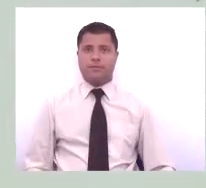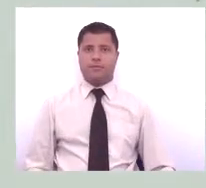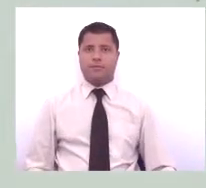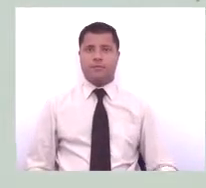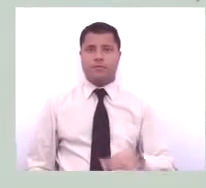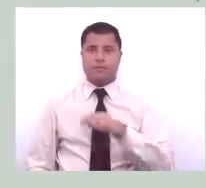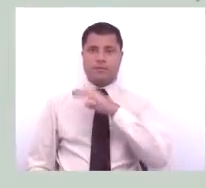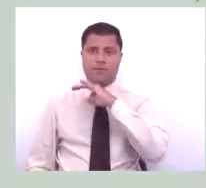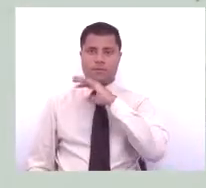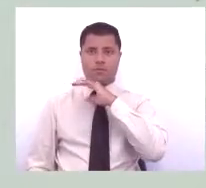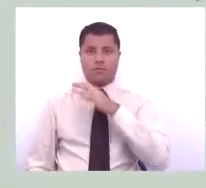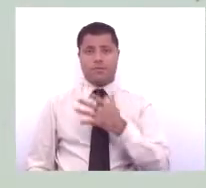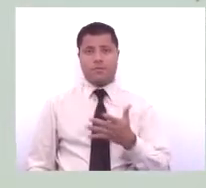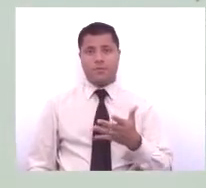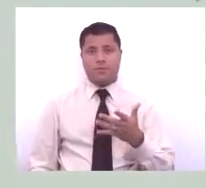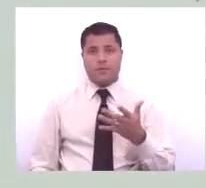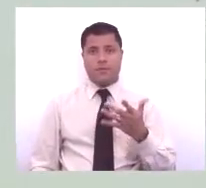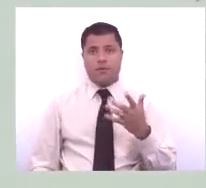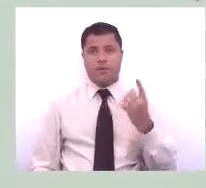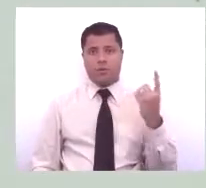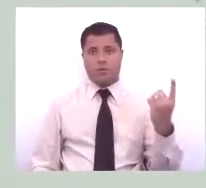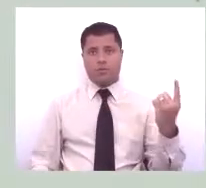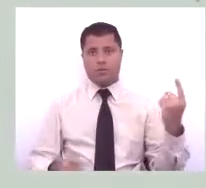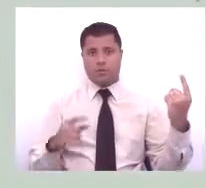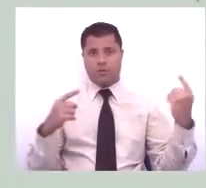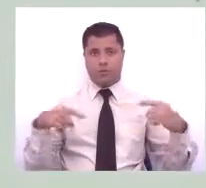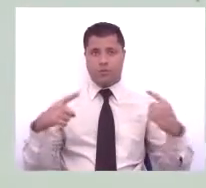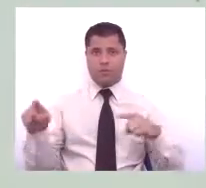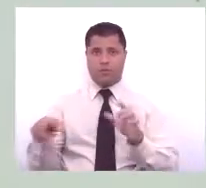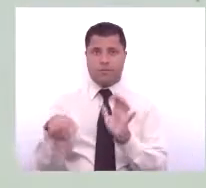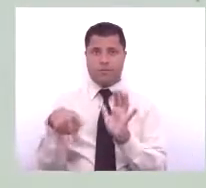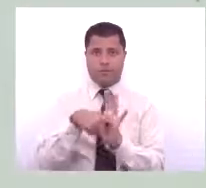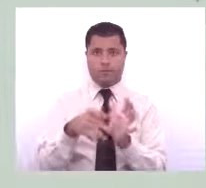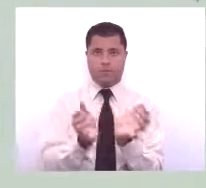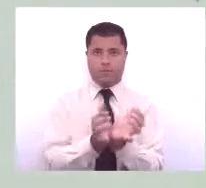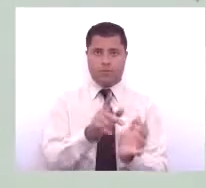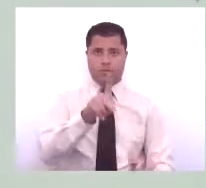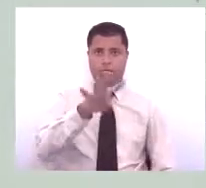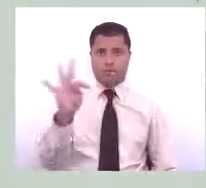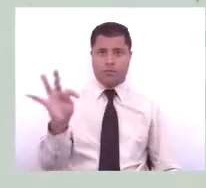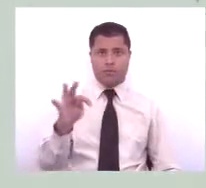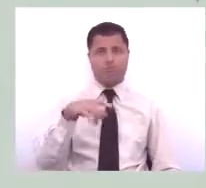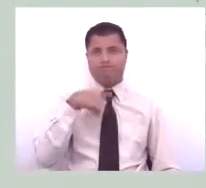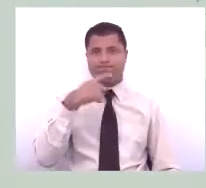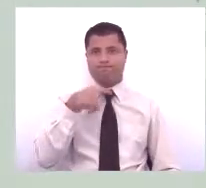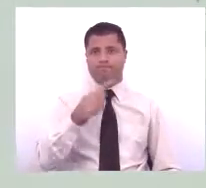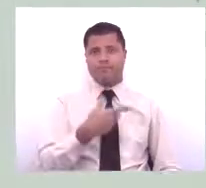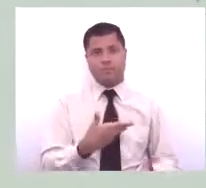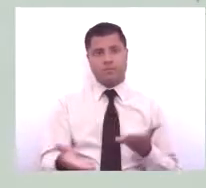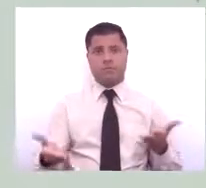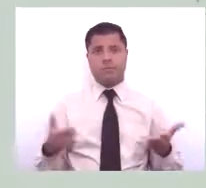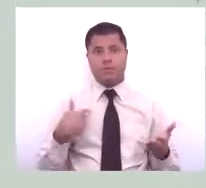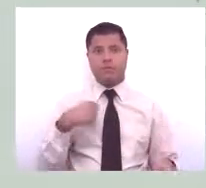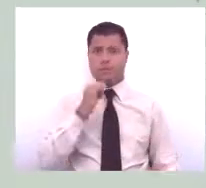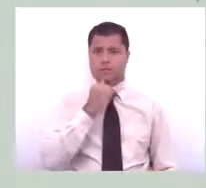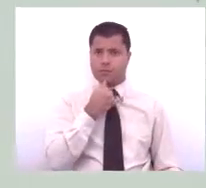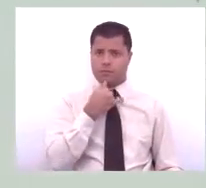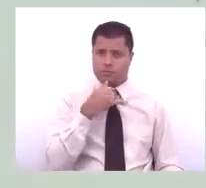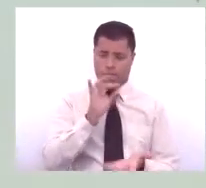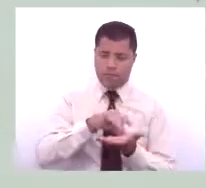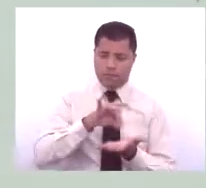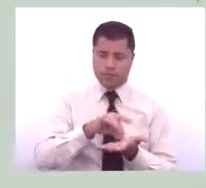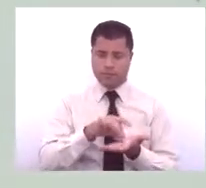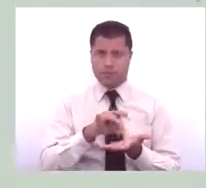a adversária política, né, que é do Partido dos Trabalhadores, não se reelegeu também. E eu falo infelizmente de verdade,